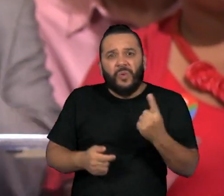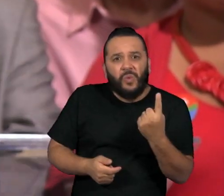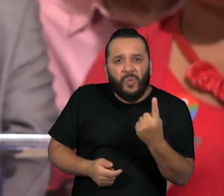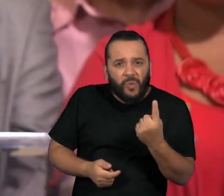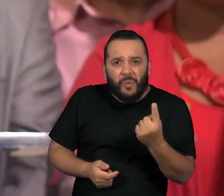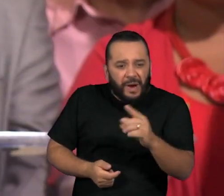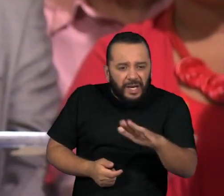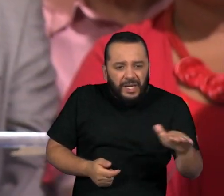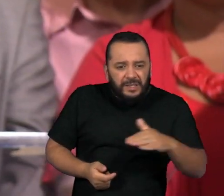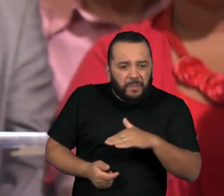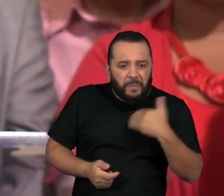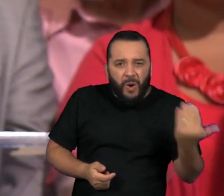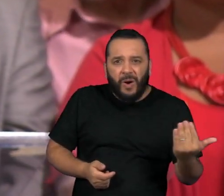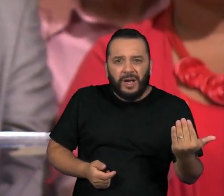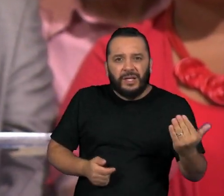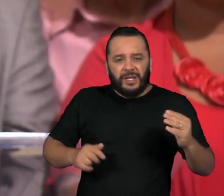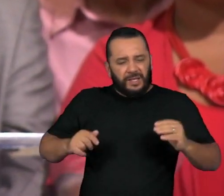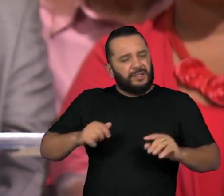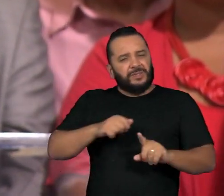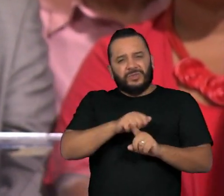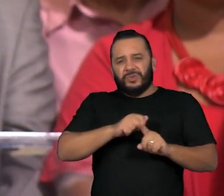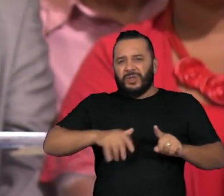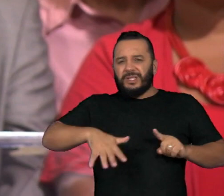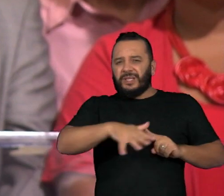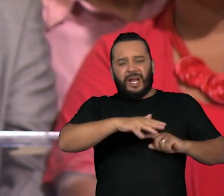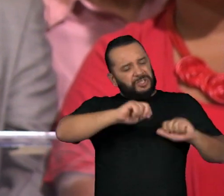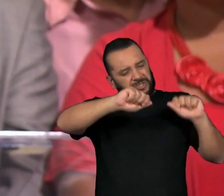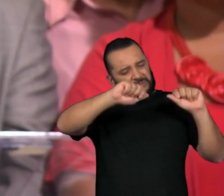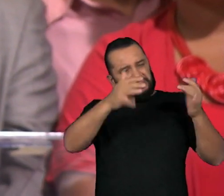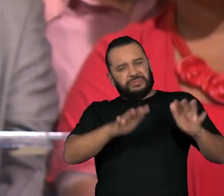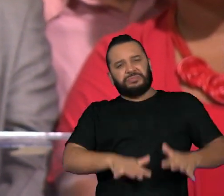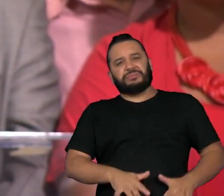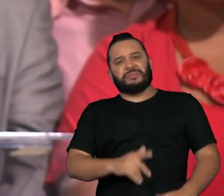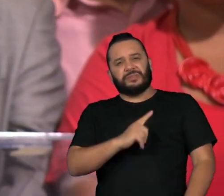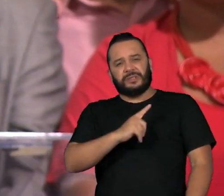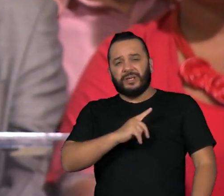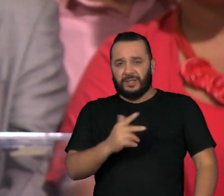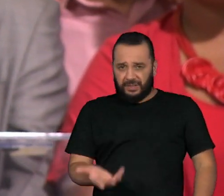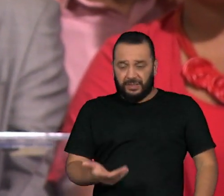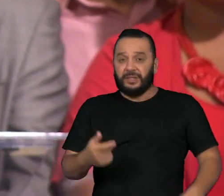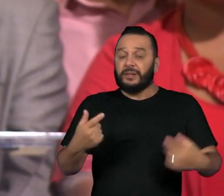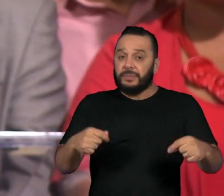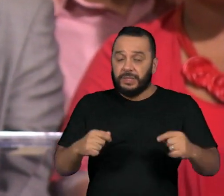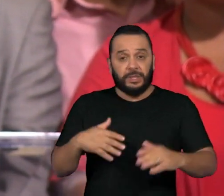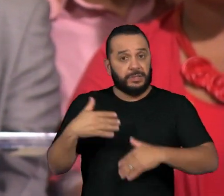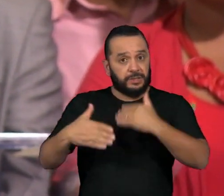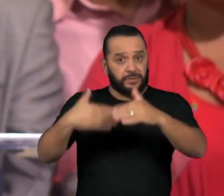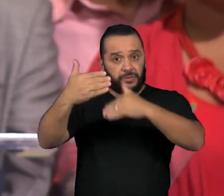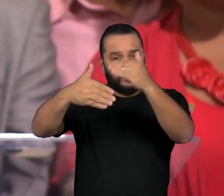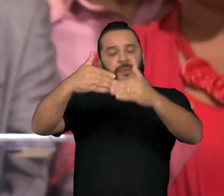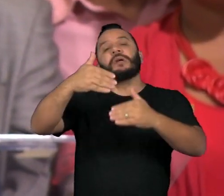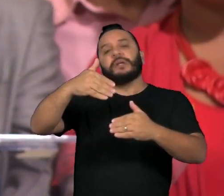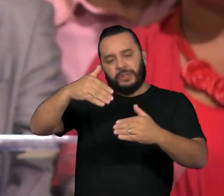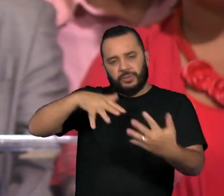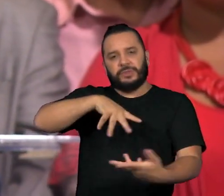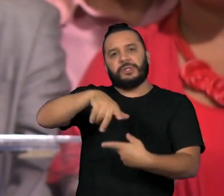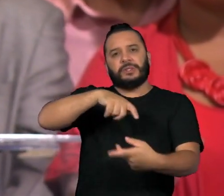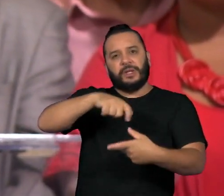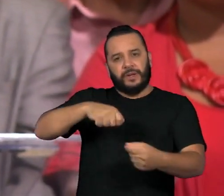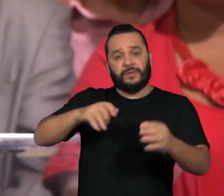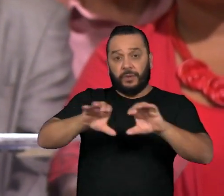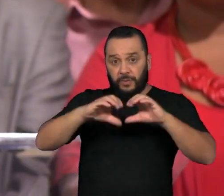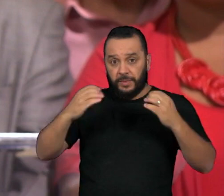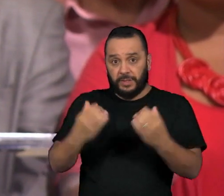junto com ela. Vamos promover o desenvolvimento sustentável das comunidades que vivem na região amazônica. Vamos provar, mais